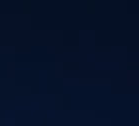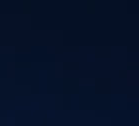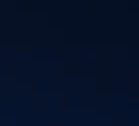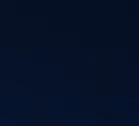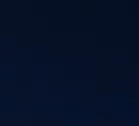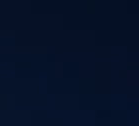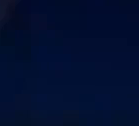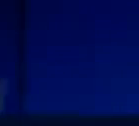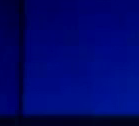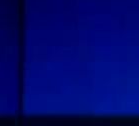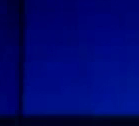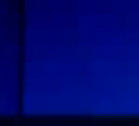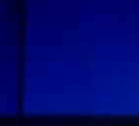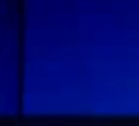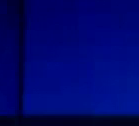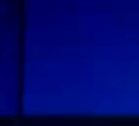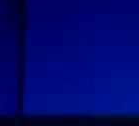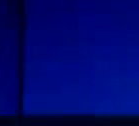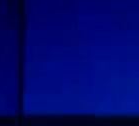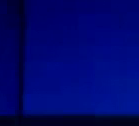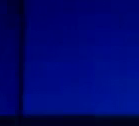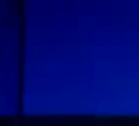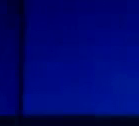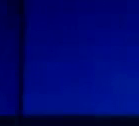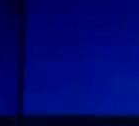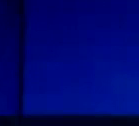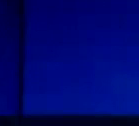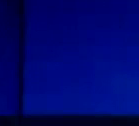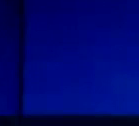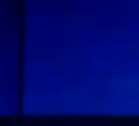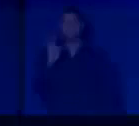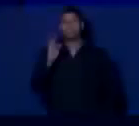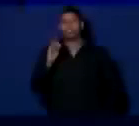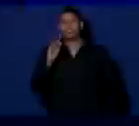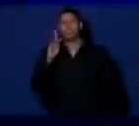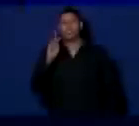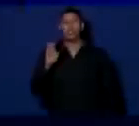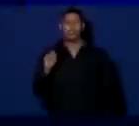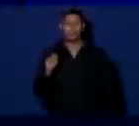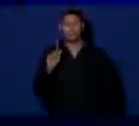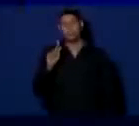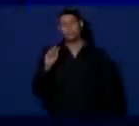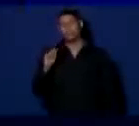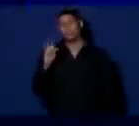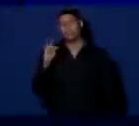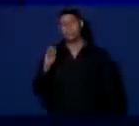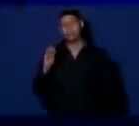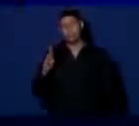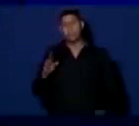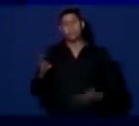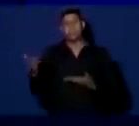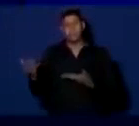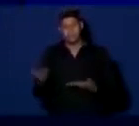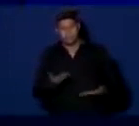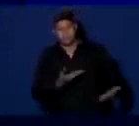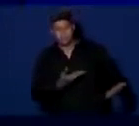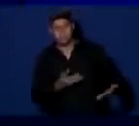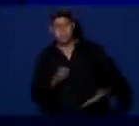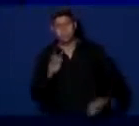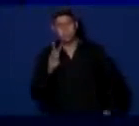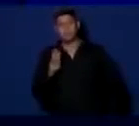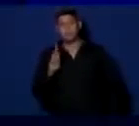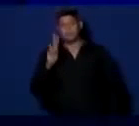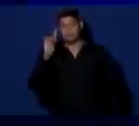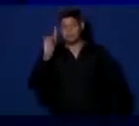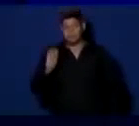para fazer o nosso próximo painel, chamado Top Gestores do Mercado, eu convido Luiz Stuberger, CEO da Verde